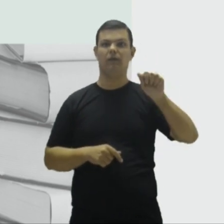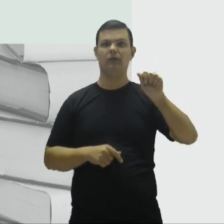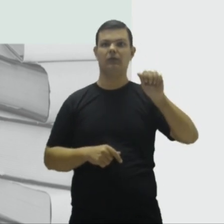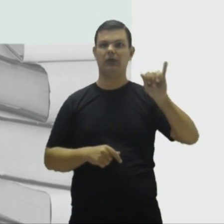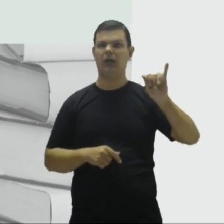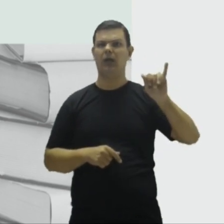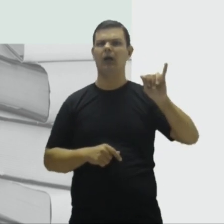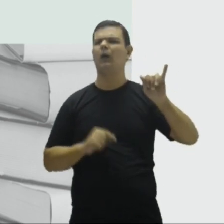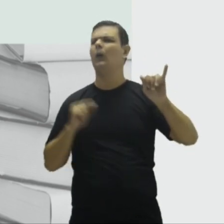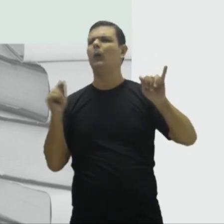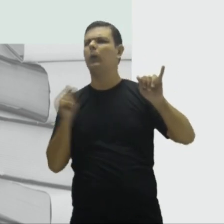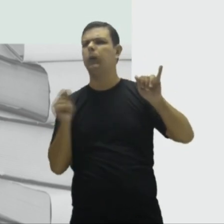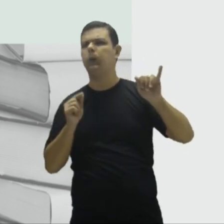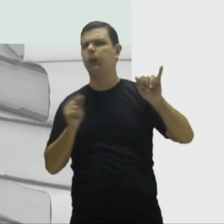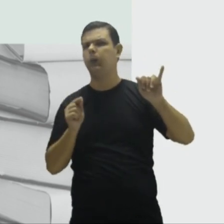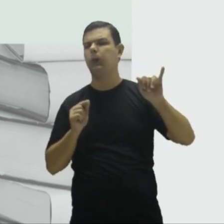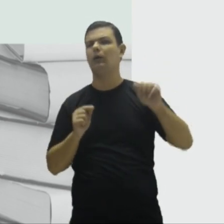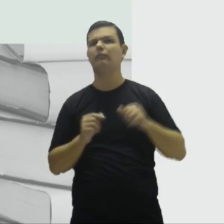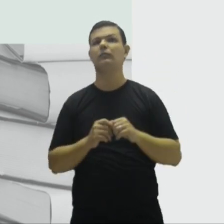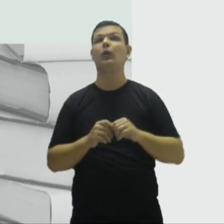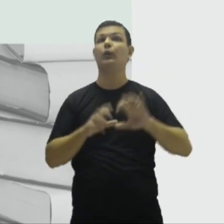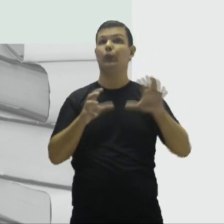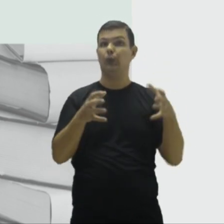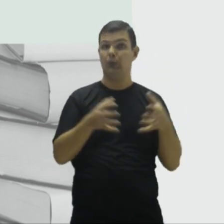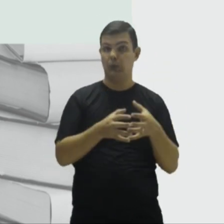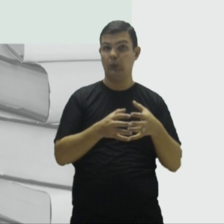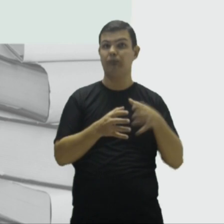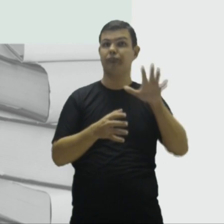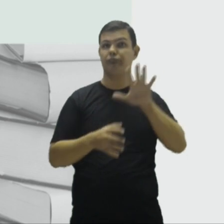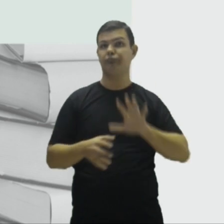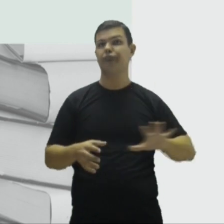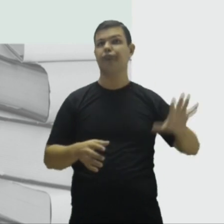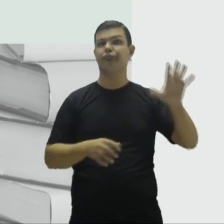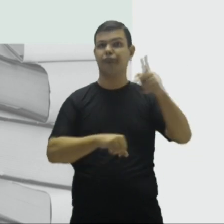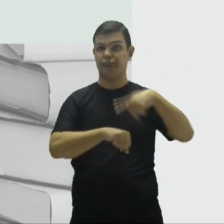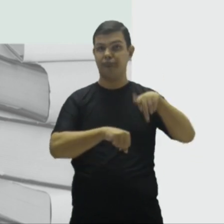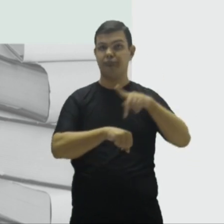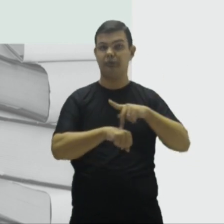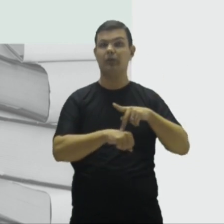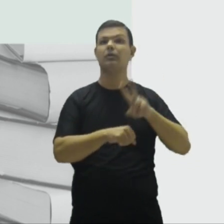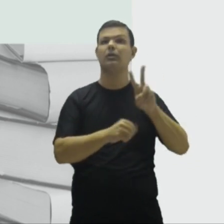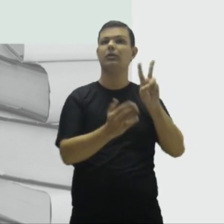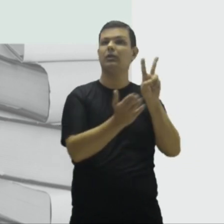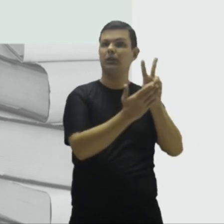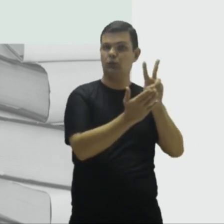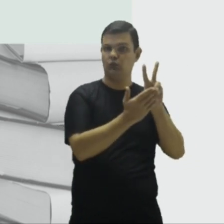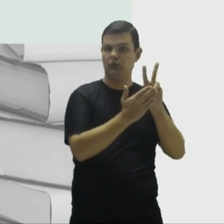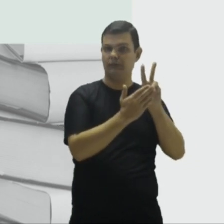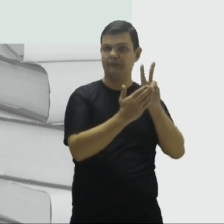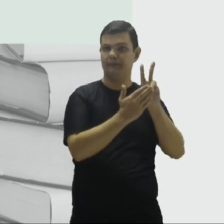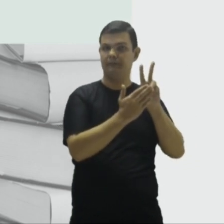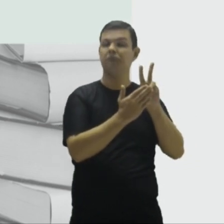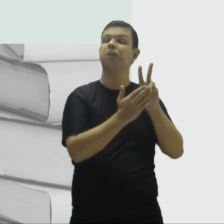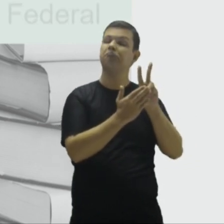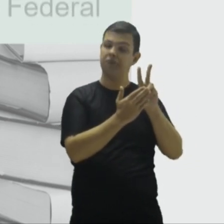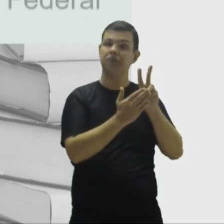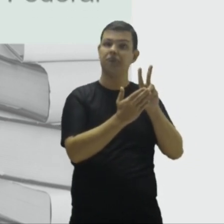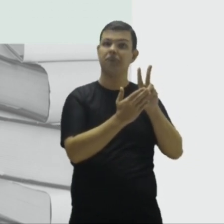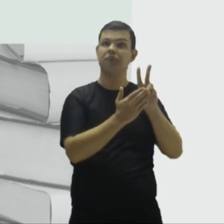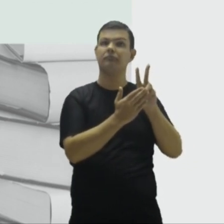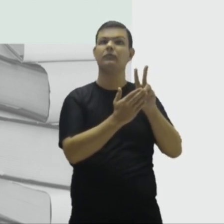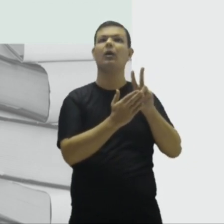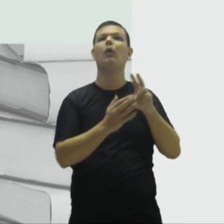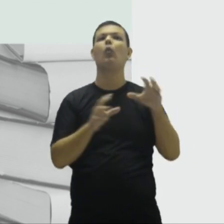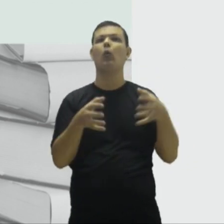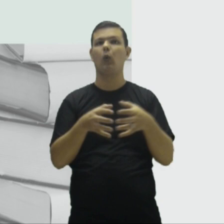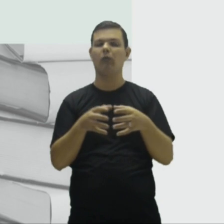FUNAI, professor? É a chamada Fundação Nacional do Índio. Isso mesmo. Ela é um